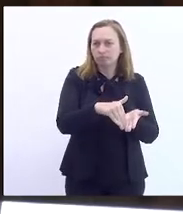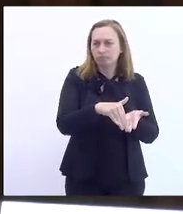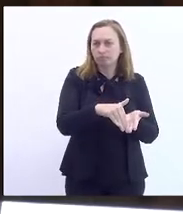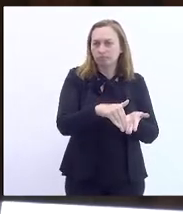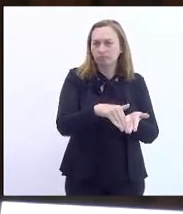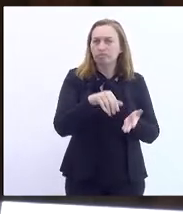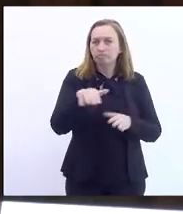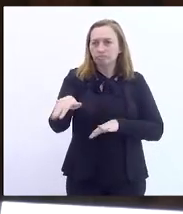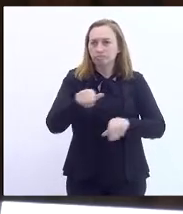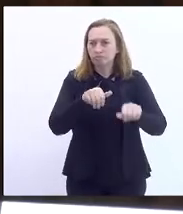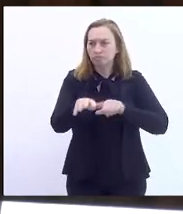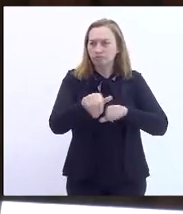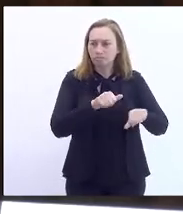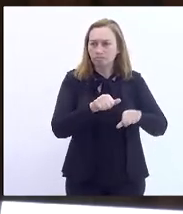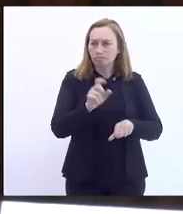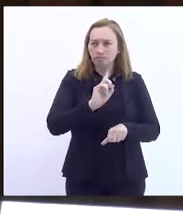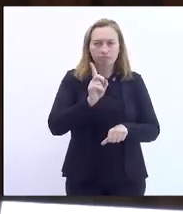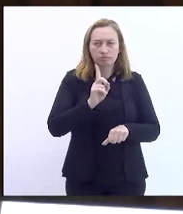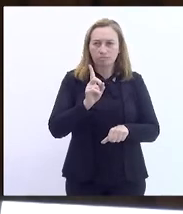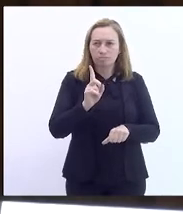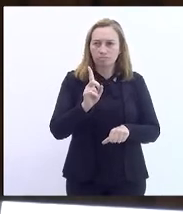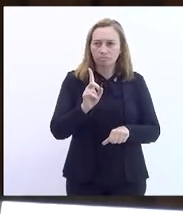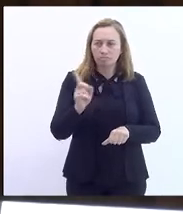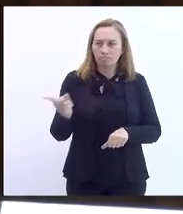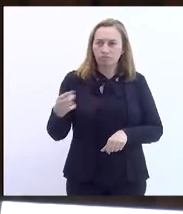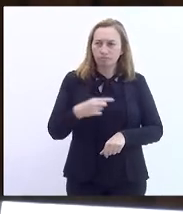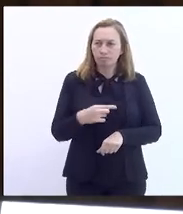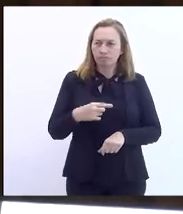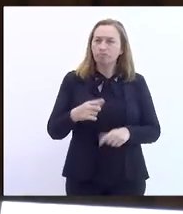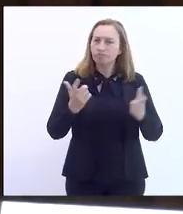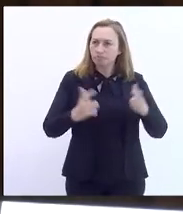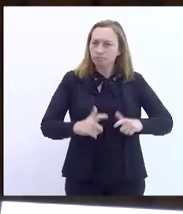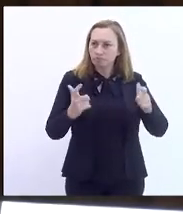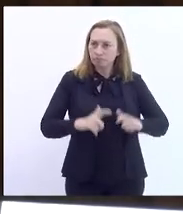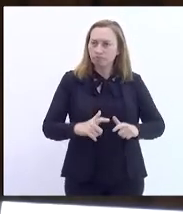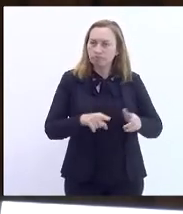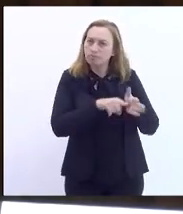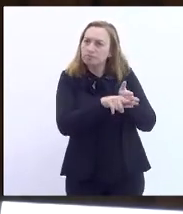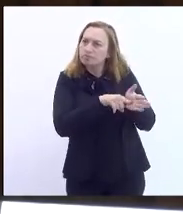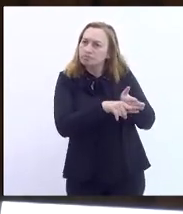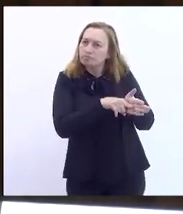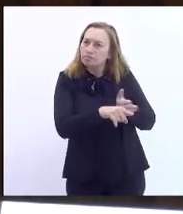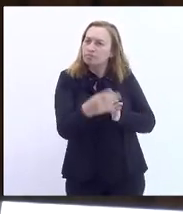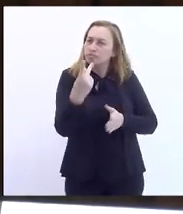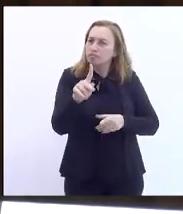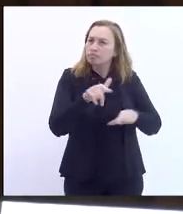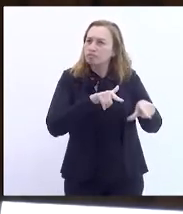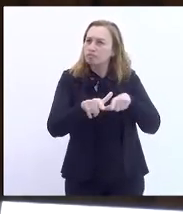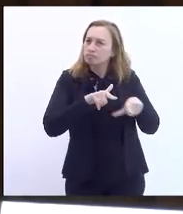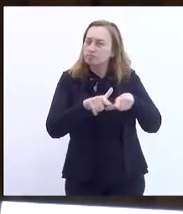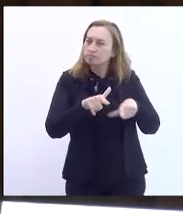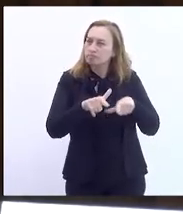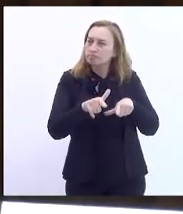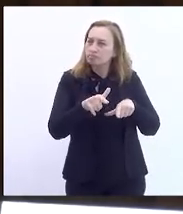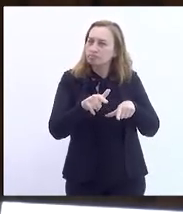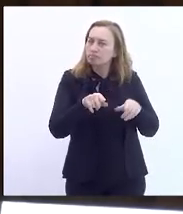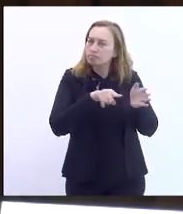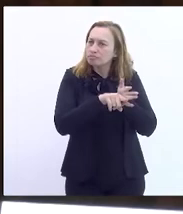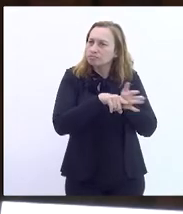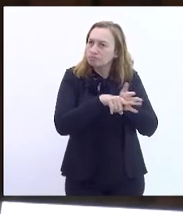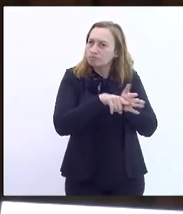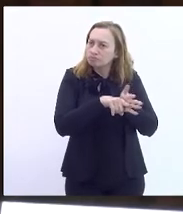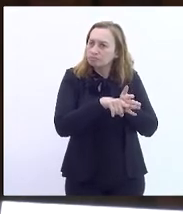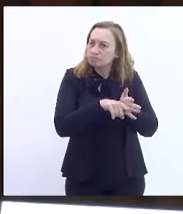foram convidados e não ganharam para essa audiência Esse é o lugar aqui onde fiscalizamos o seu trabalho fiscalizamos